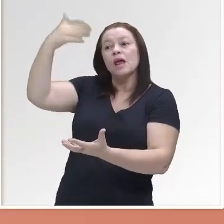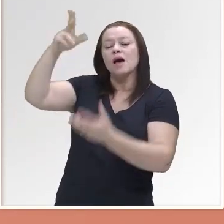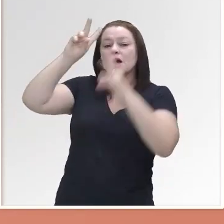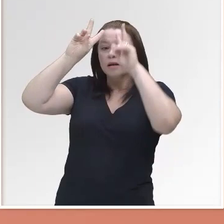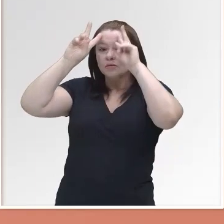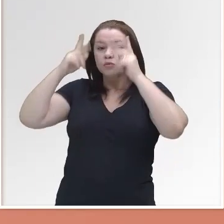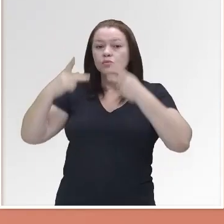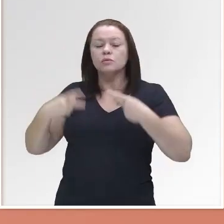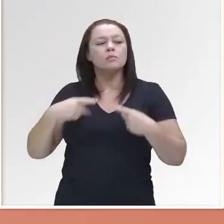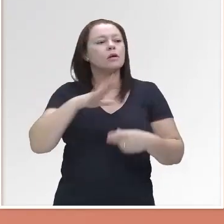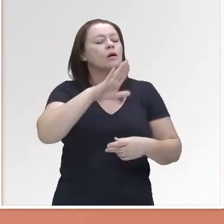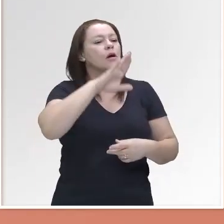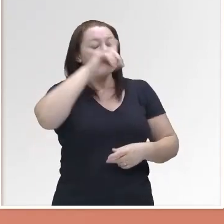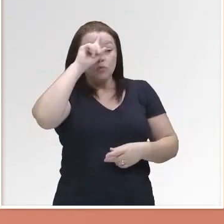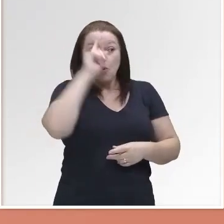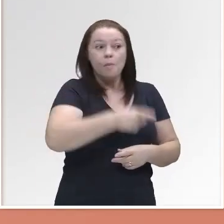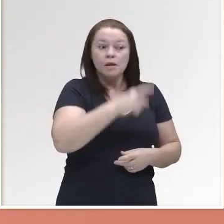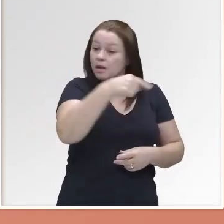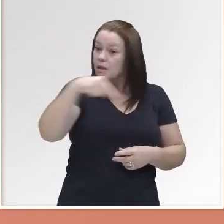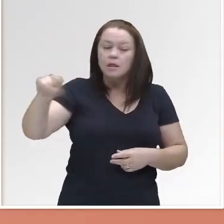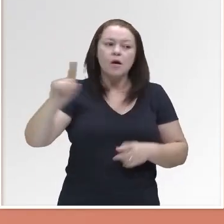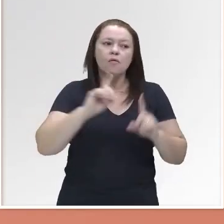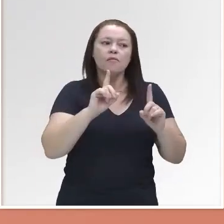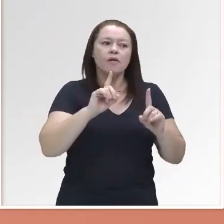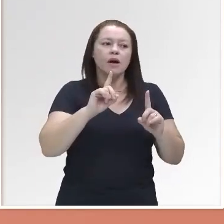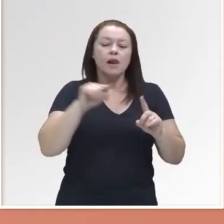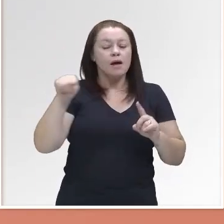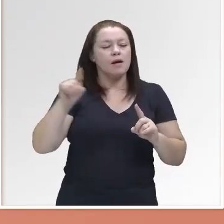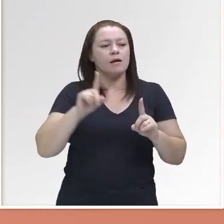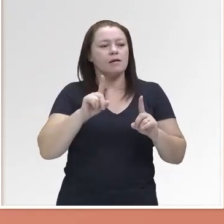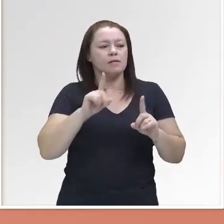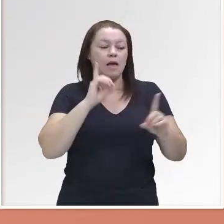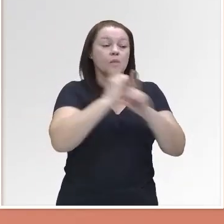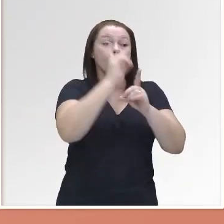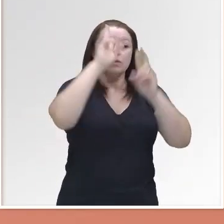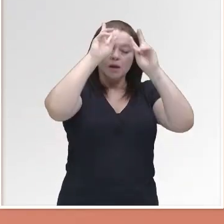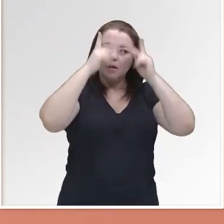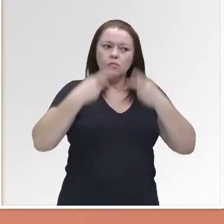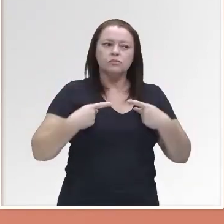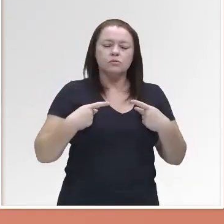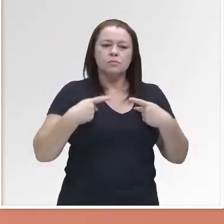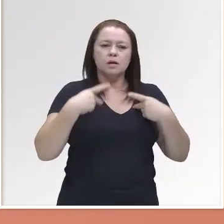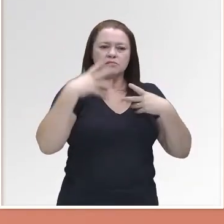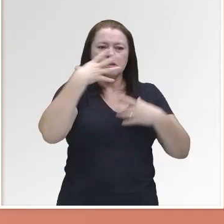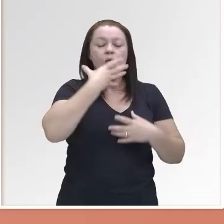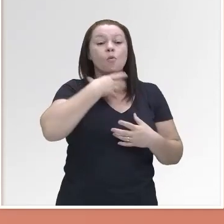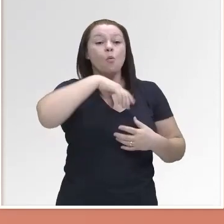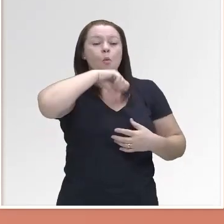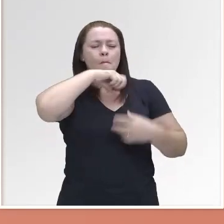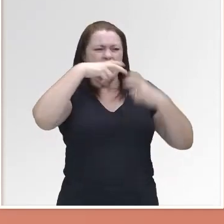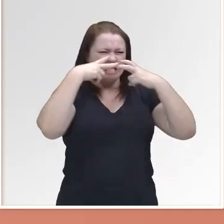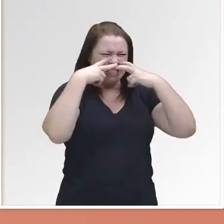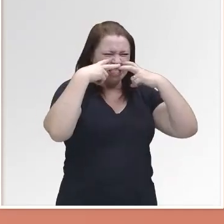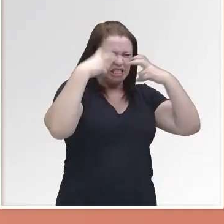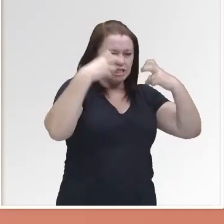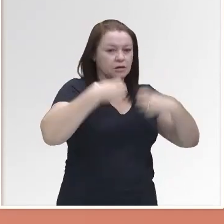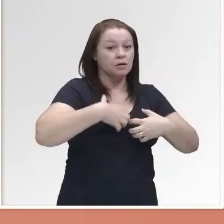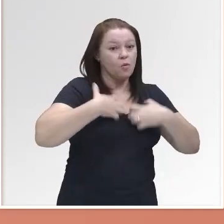Ordeno-te que não voltes à superfície, gritou o pai